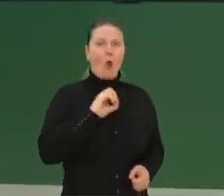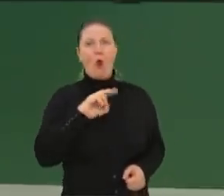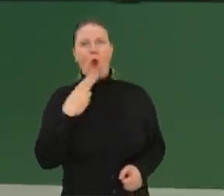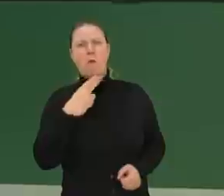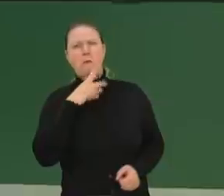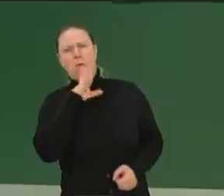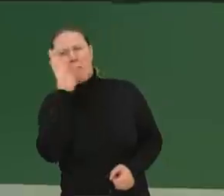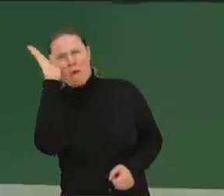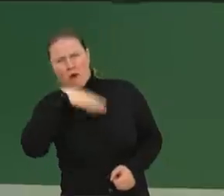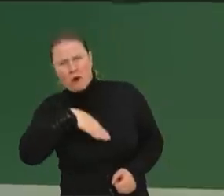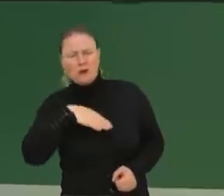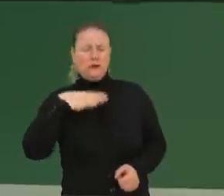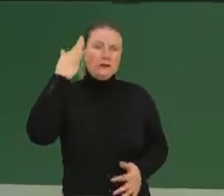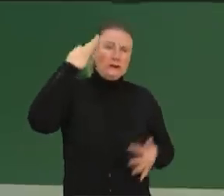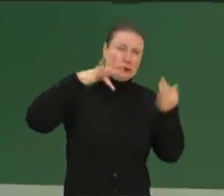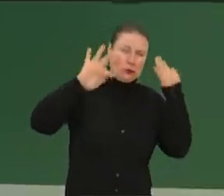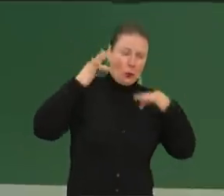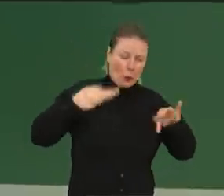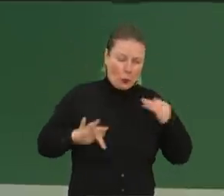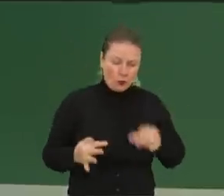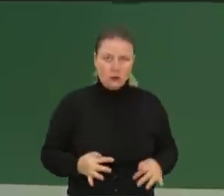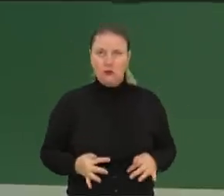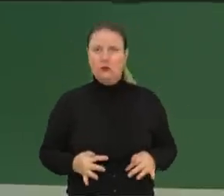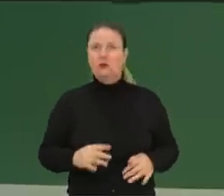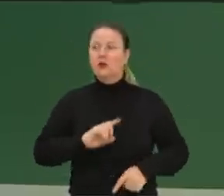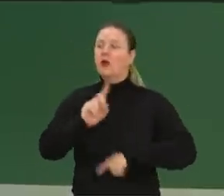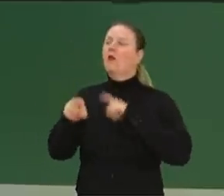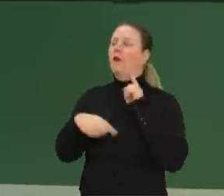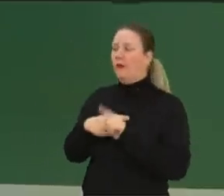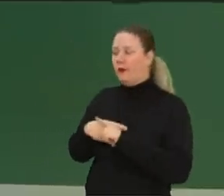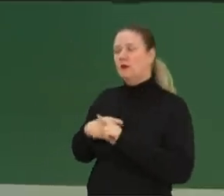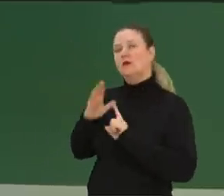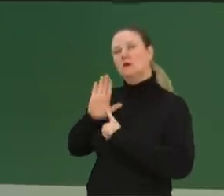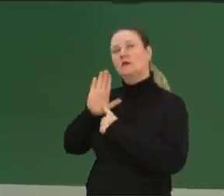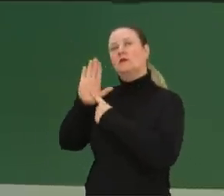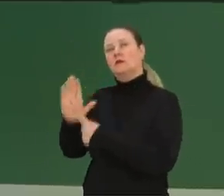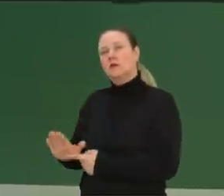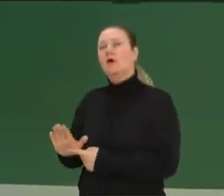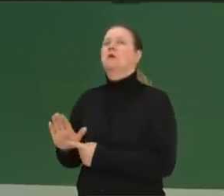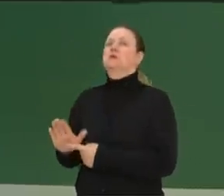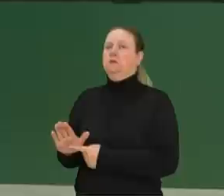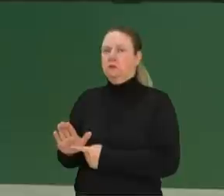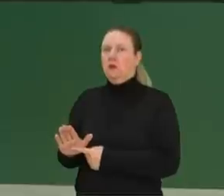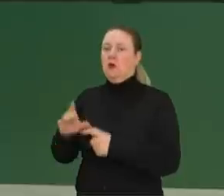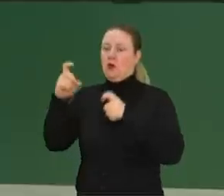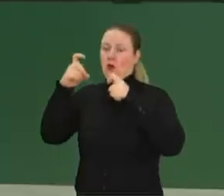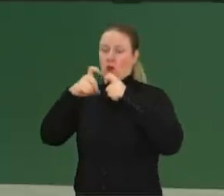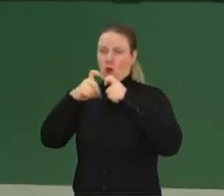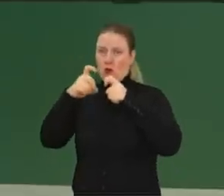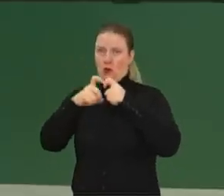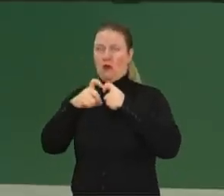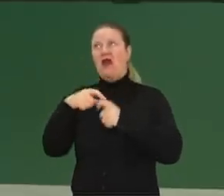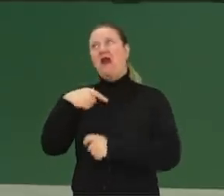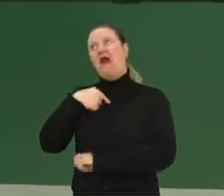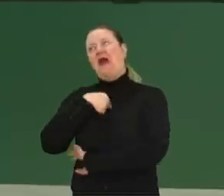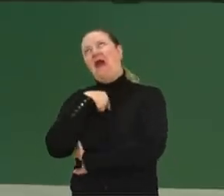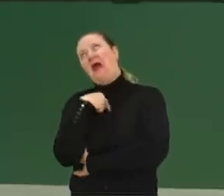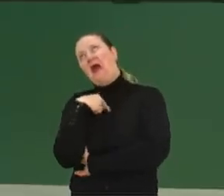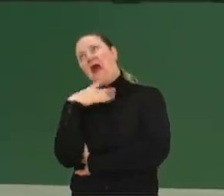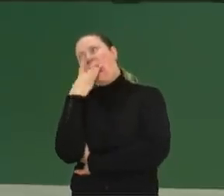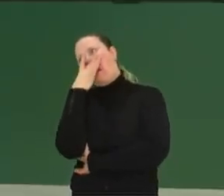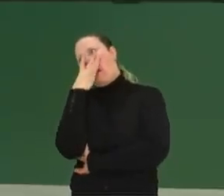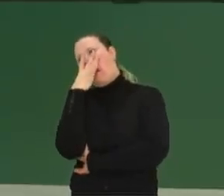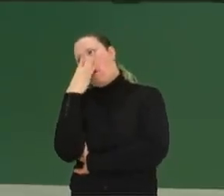exames complementares. E só assim é que ele vai te dar um diagnóstico, né? Então o médico não vai, eu acho que você está com